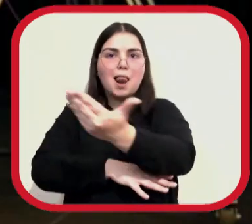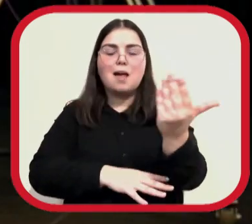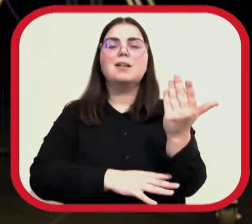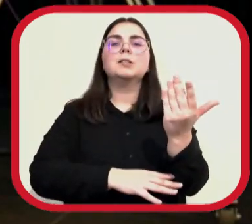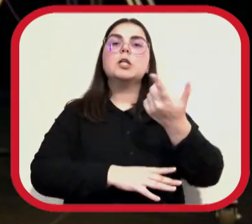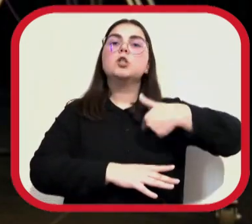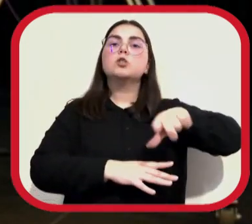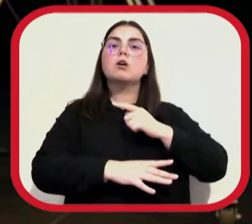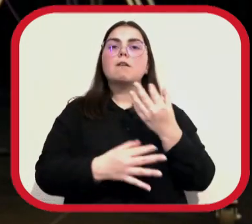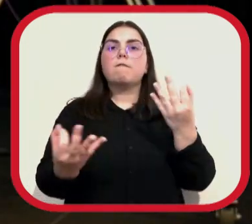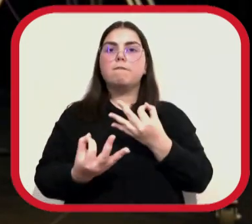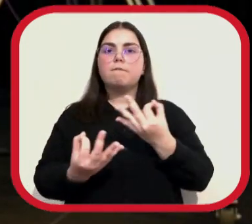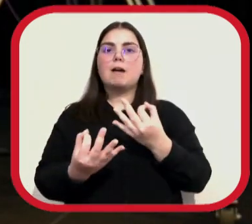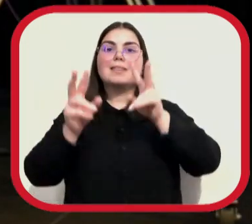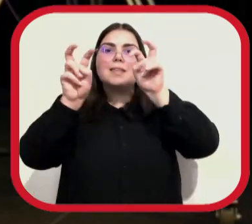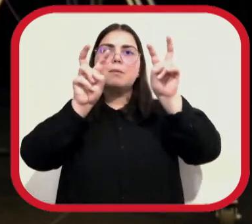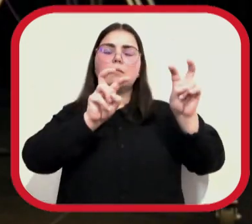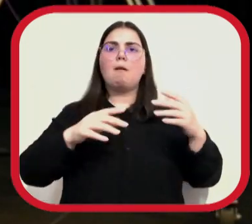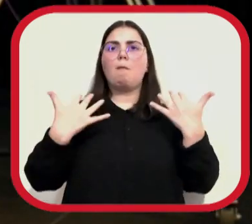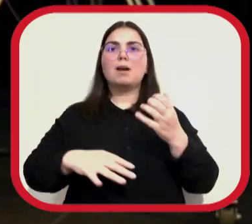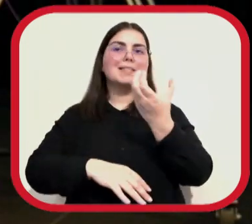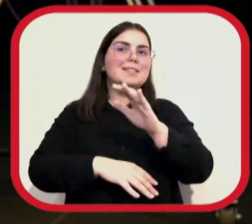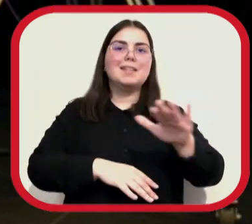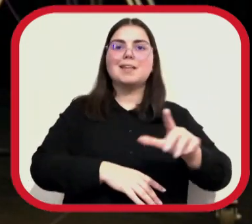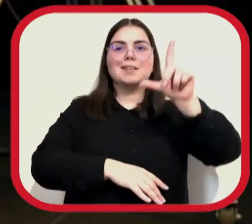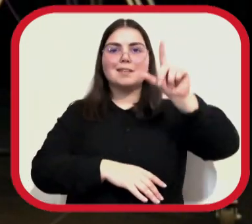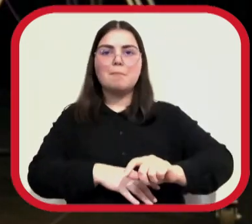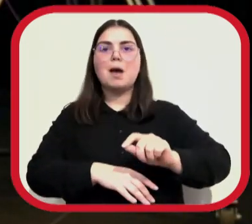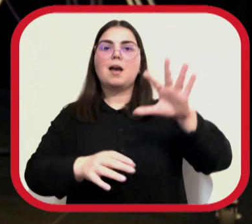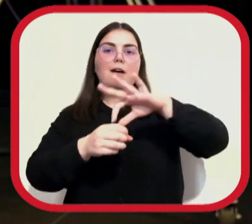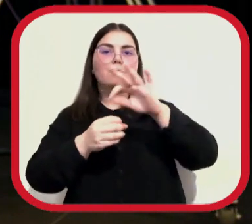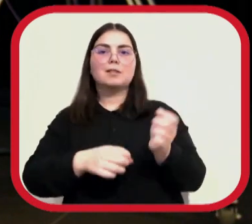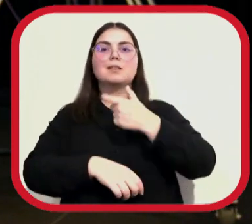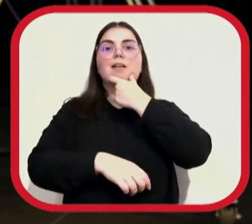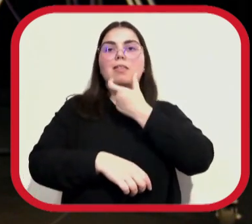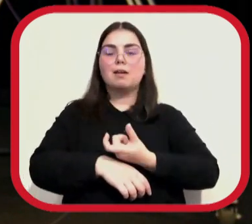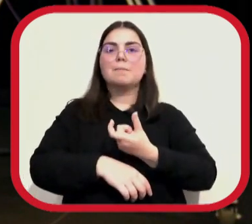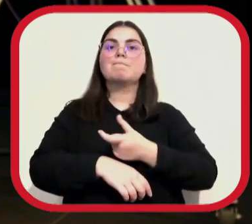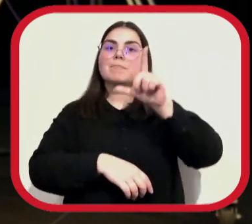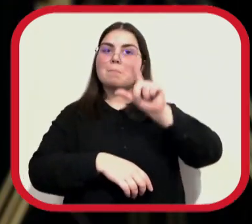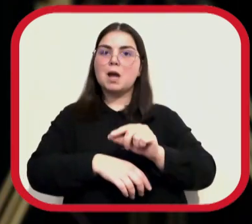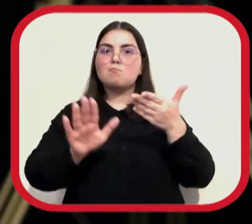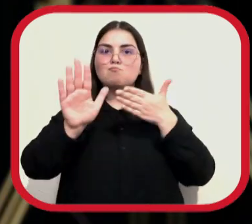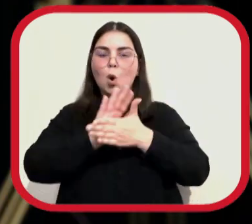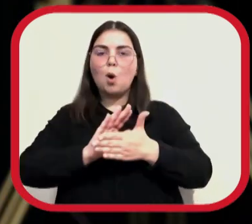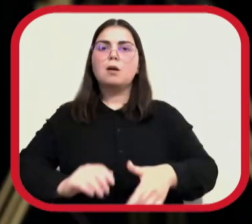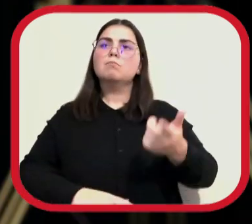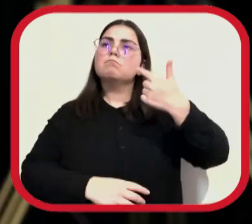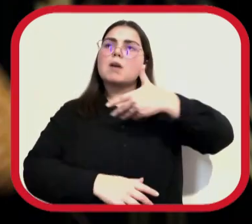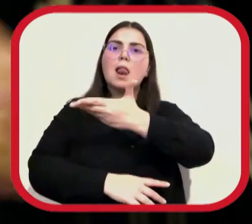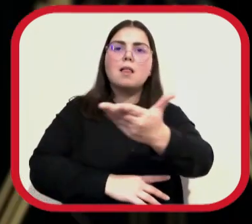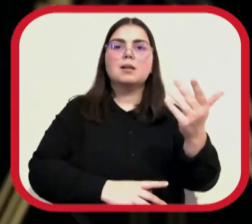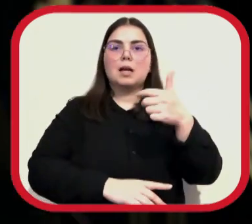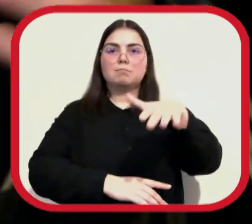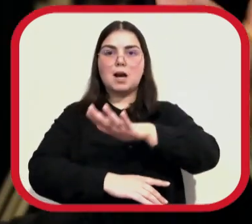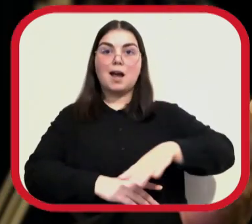com o que quer que seja, ou seja, basicamente temos todo o tipo de temática, consciência, podemos ir ali à Fundação Champalimau,